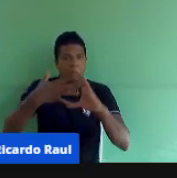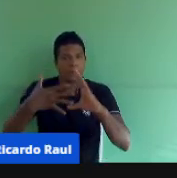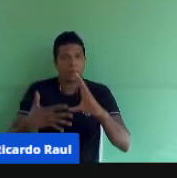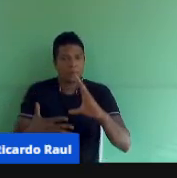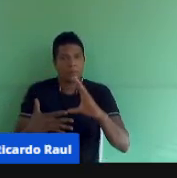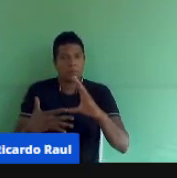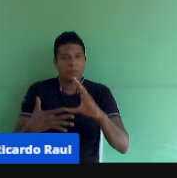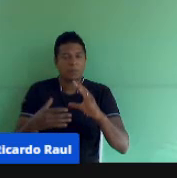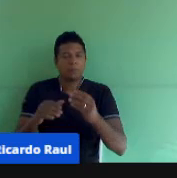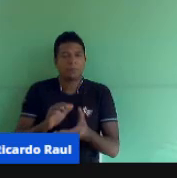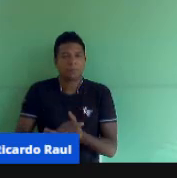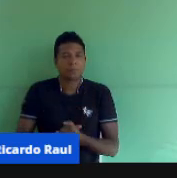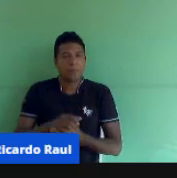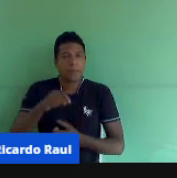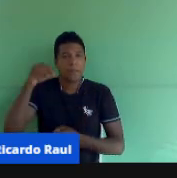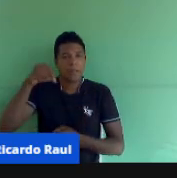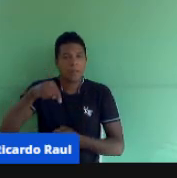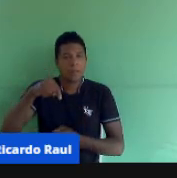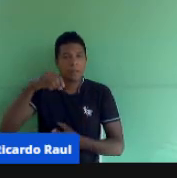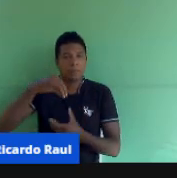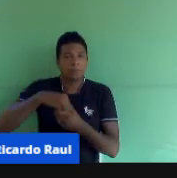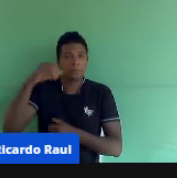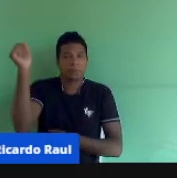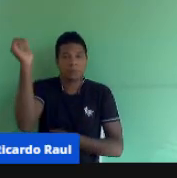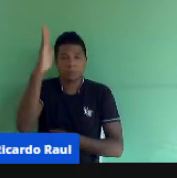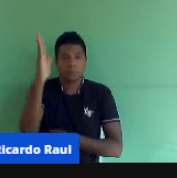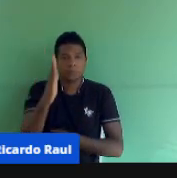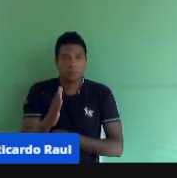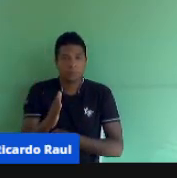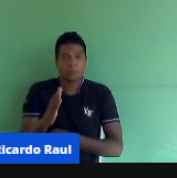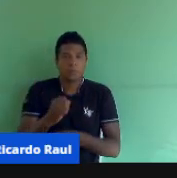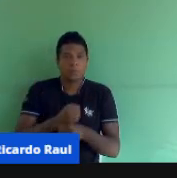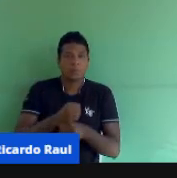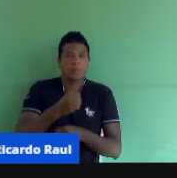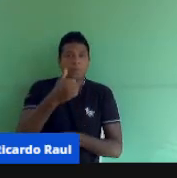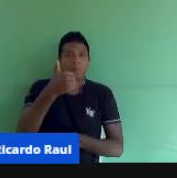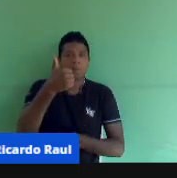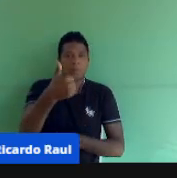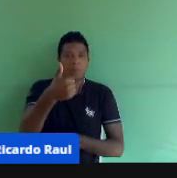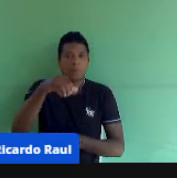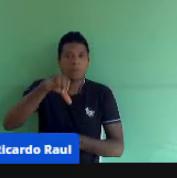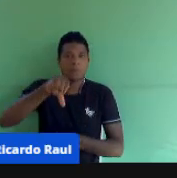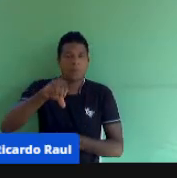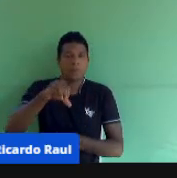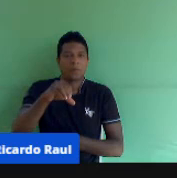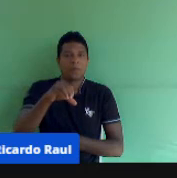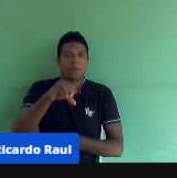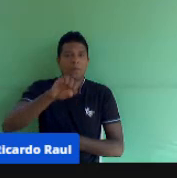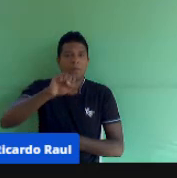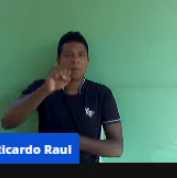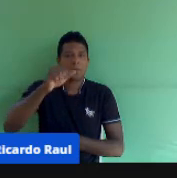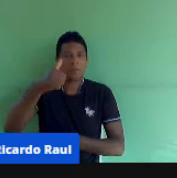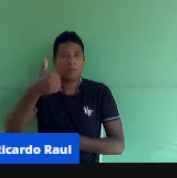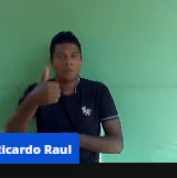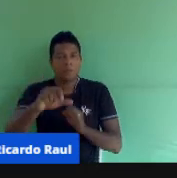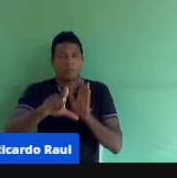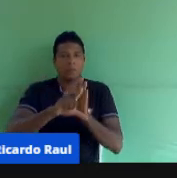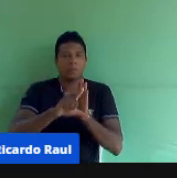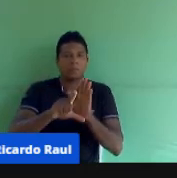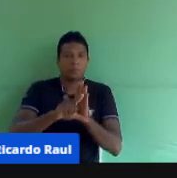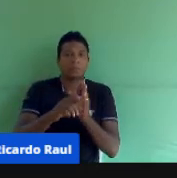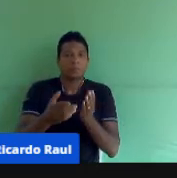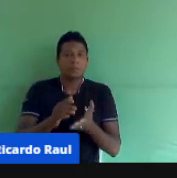discussão aqui no Brasil. Então, a partir no ano de 1981, com a Lei 6.938, surge aí